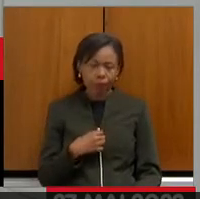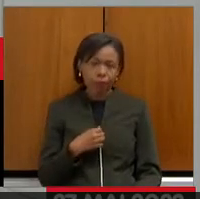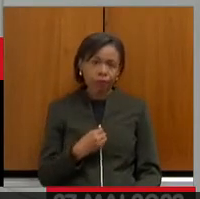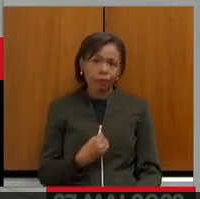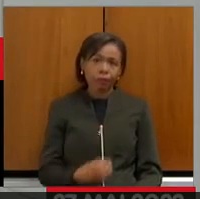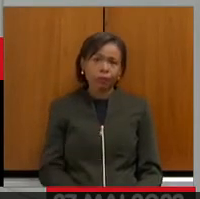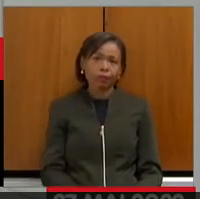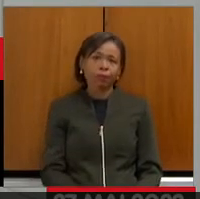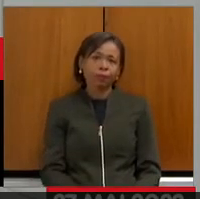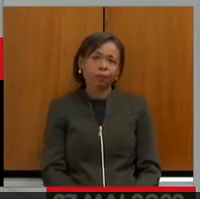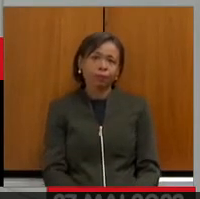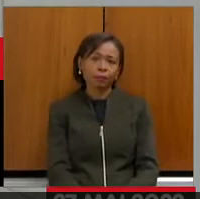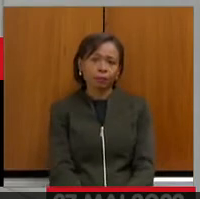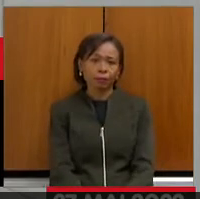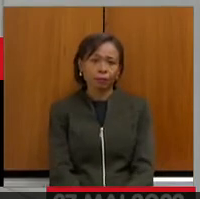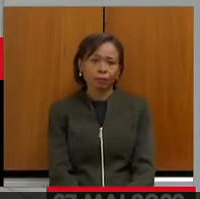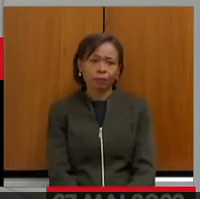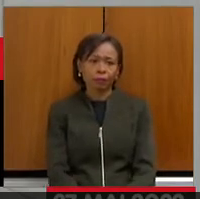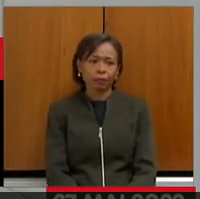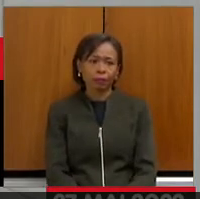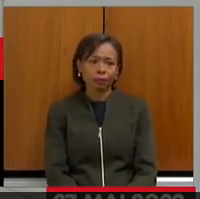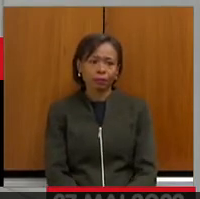E aí